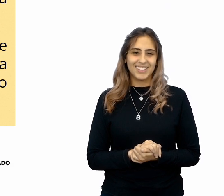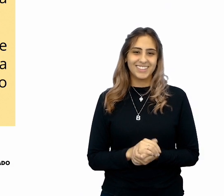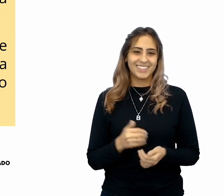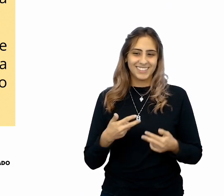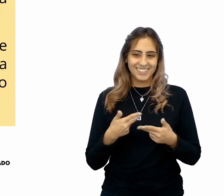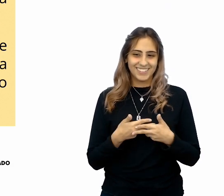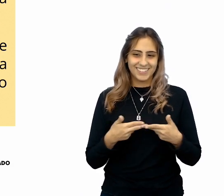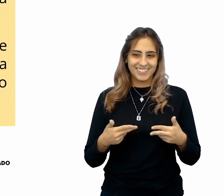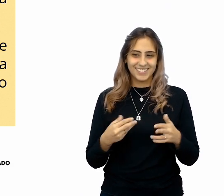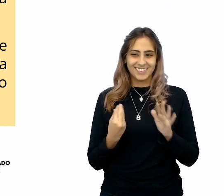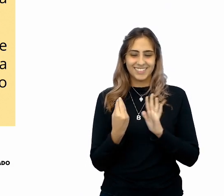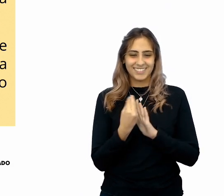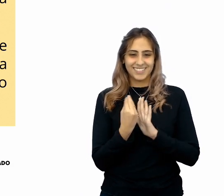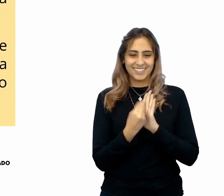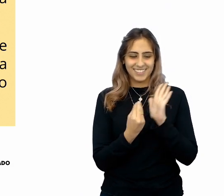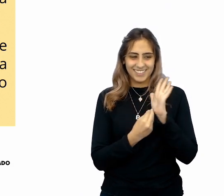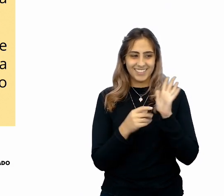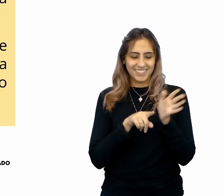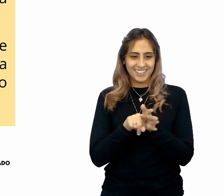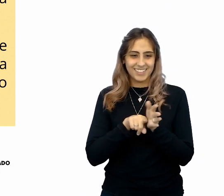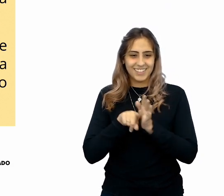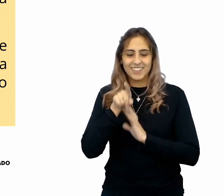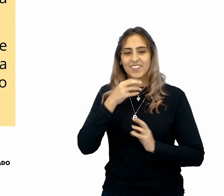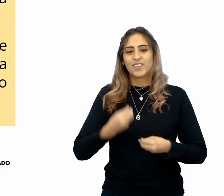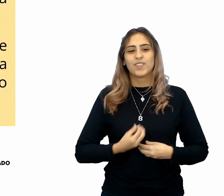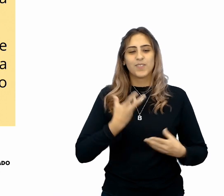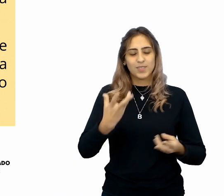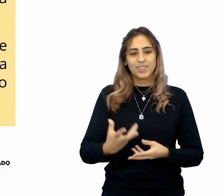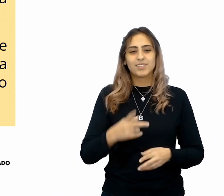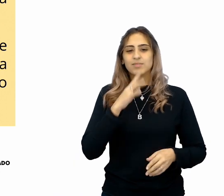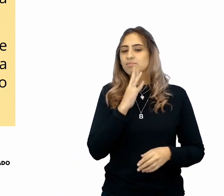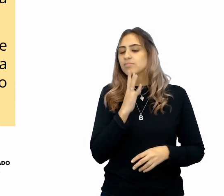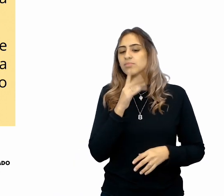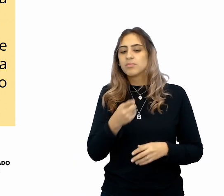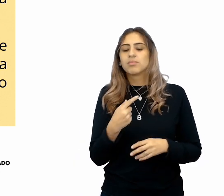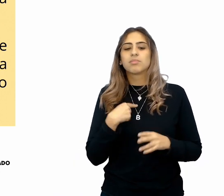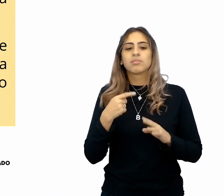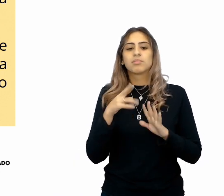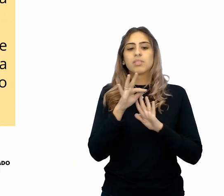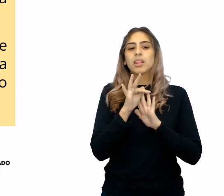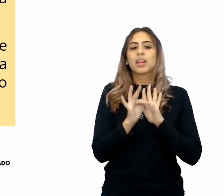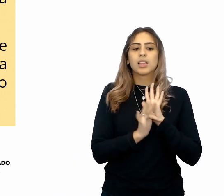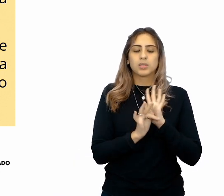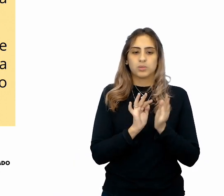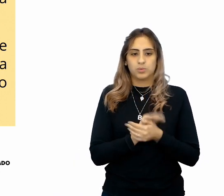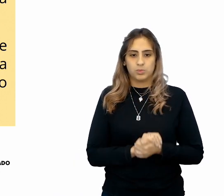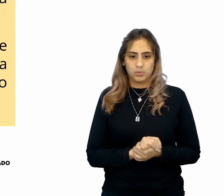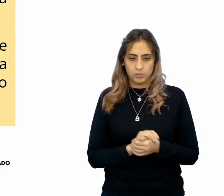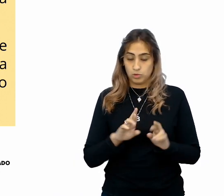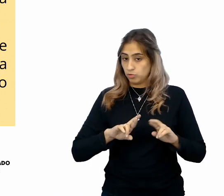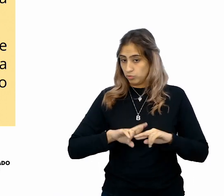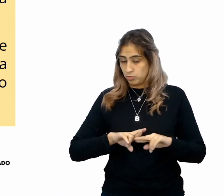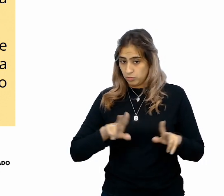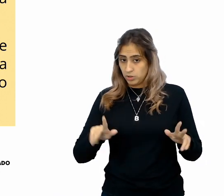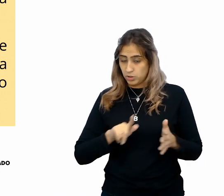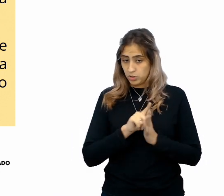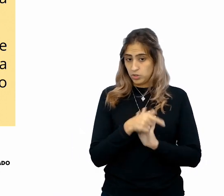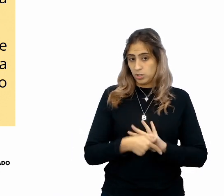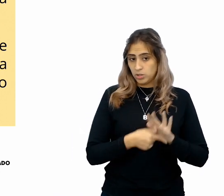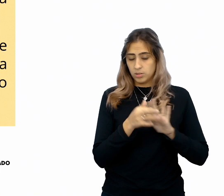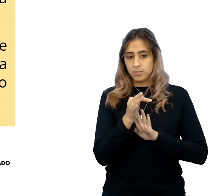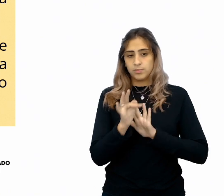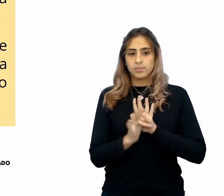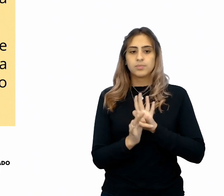EF15LP03 está para localizar informações explícitas em textos de diferentes gêneros